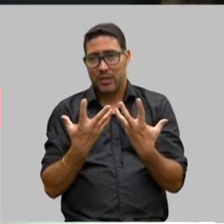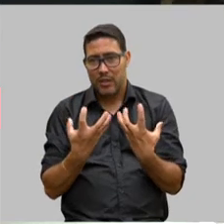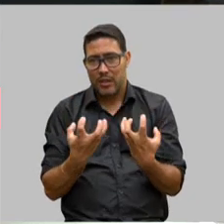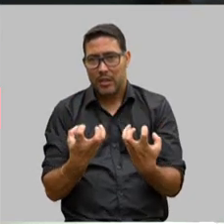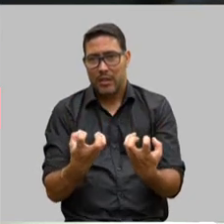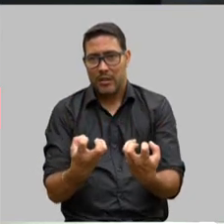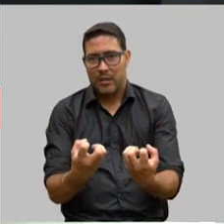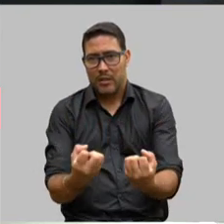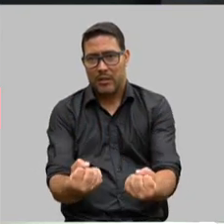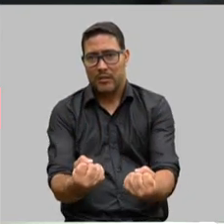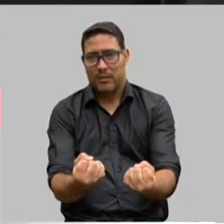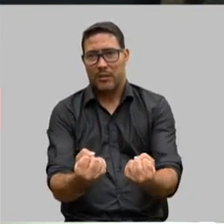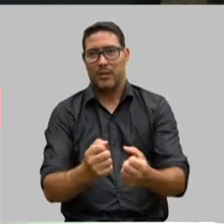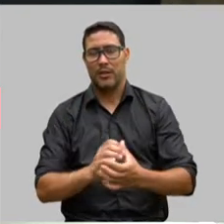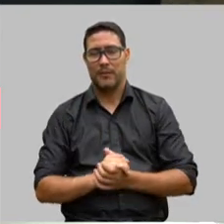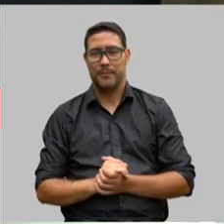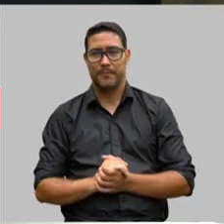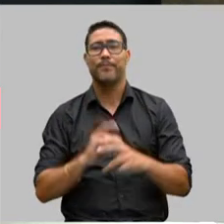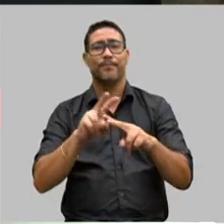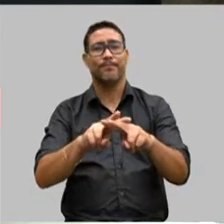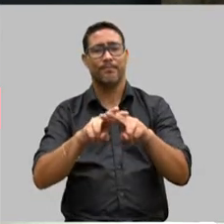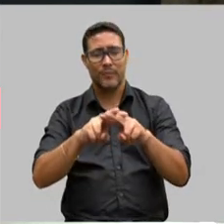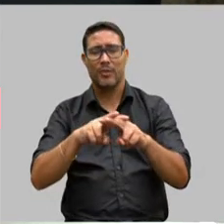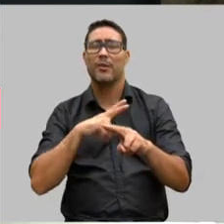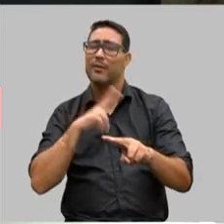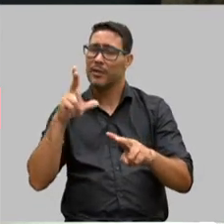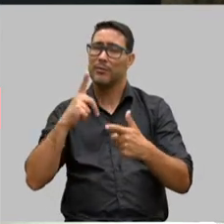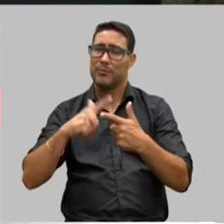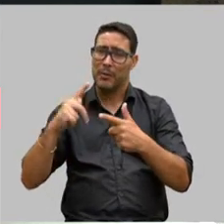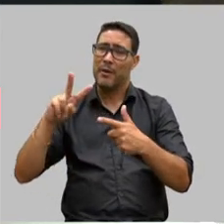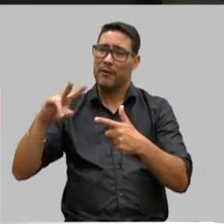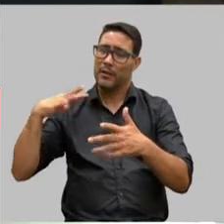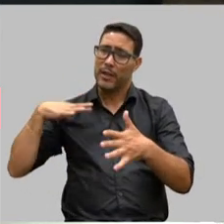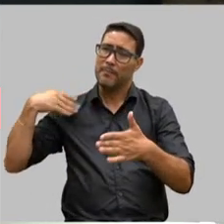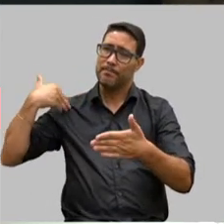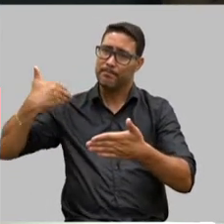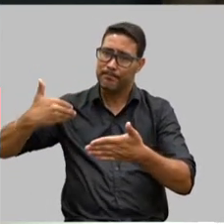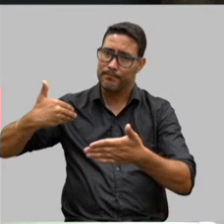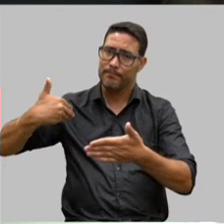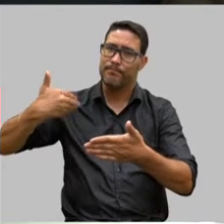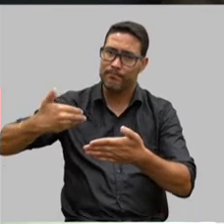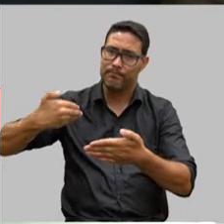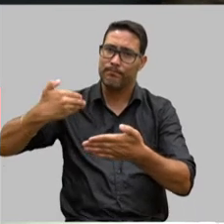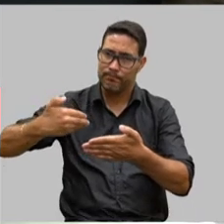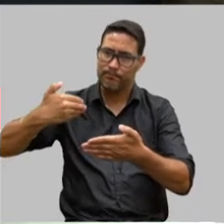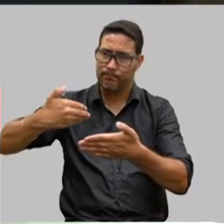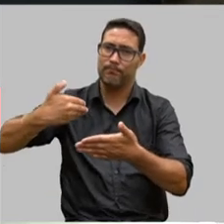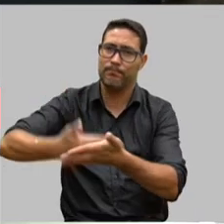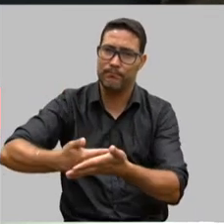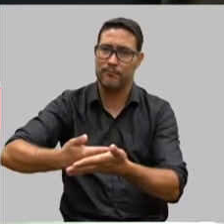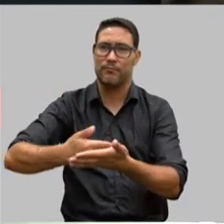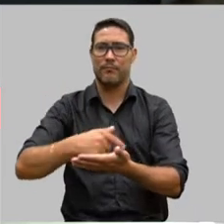tem todo um efeito dominó, né? Tem todo um efeito dominó. E aí,